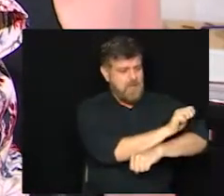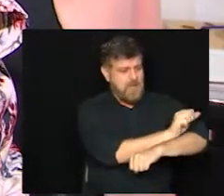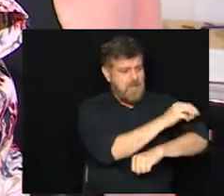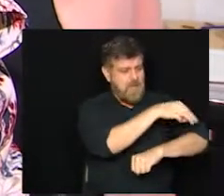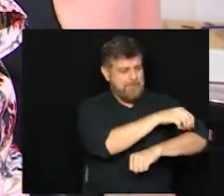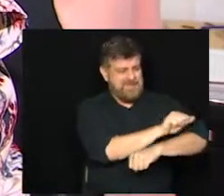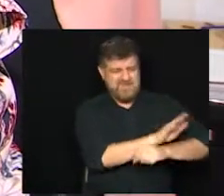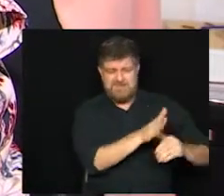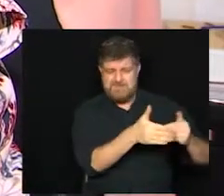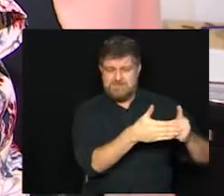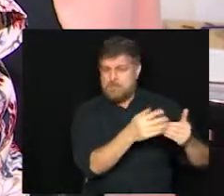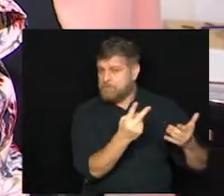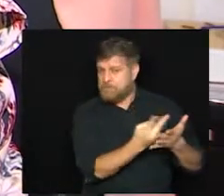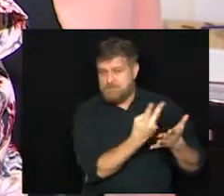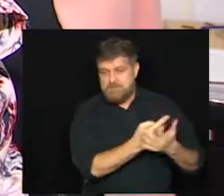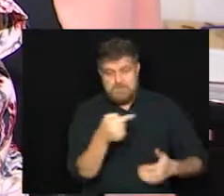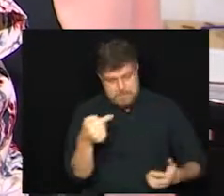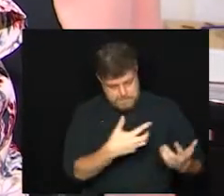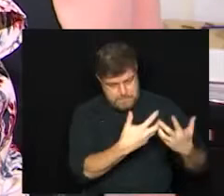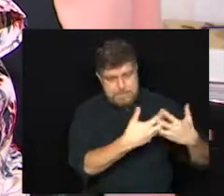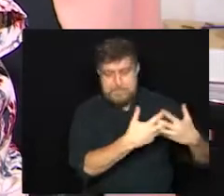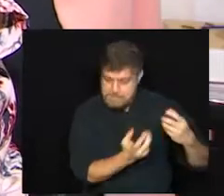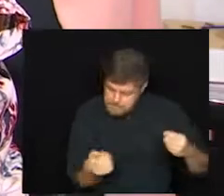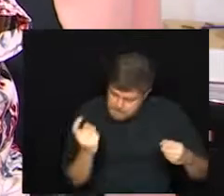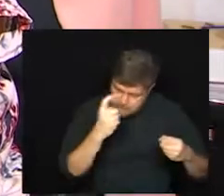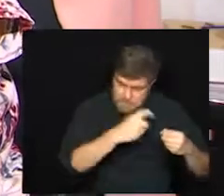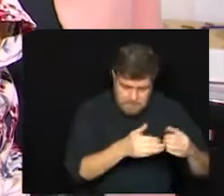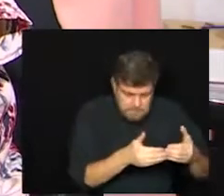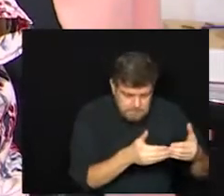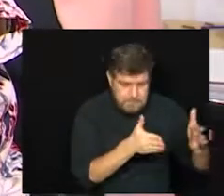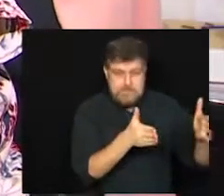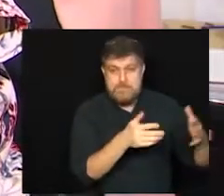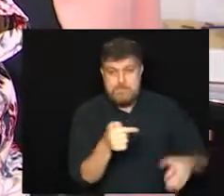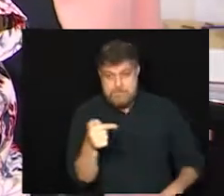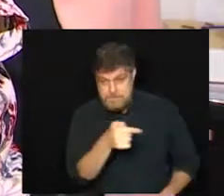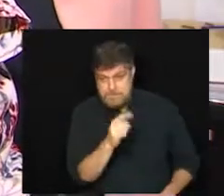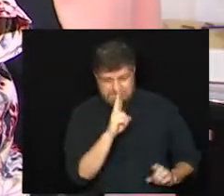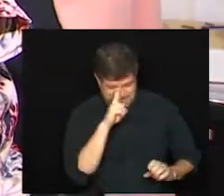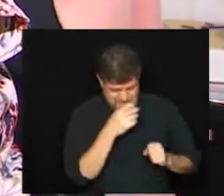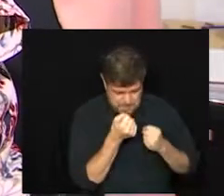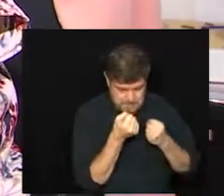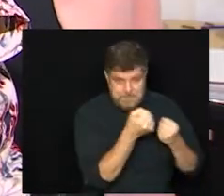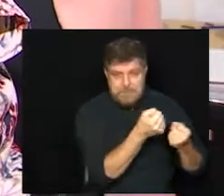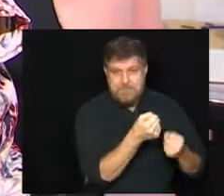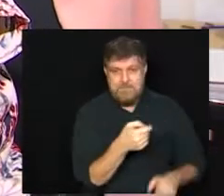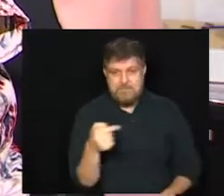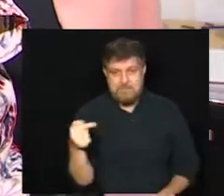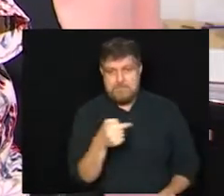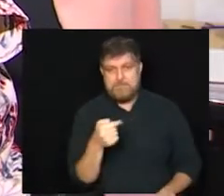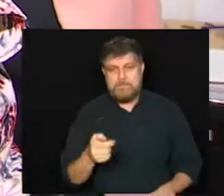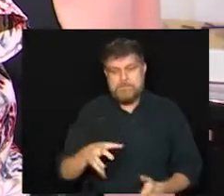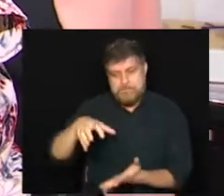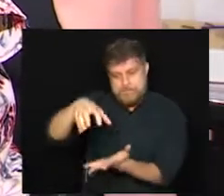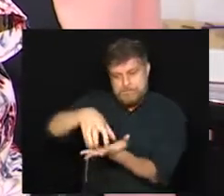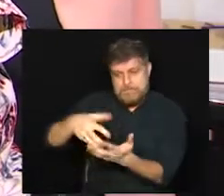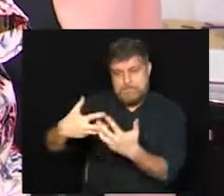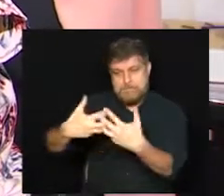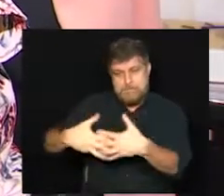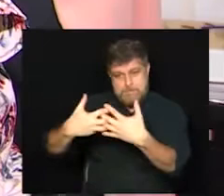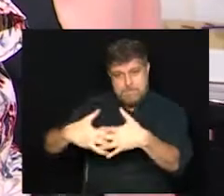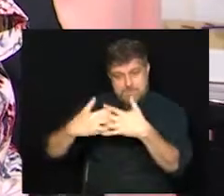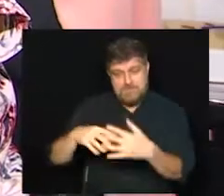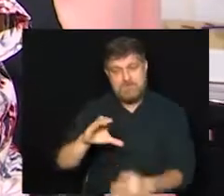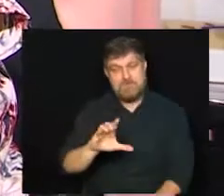a gente precisa reativar o campus dos Amarais, a gente precisa fortalecer o campus que hoje funciona lá no